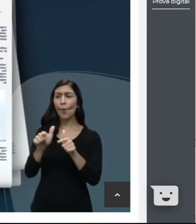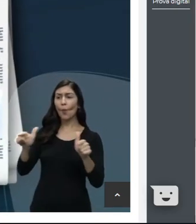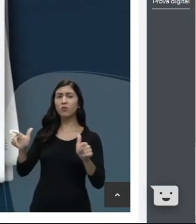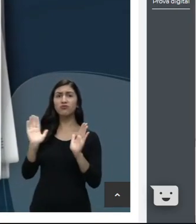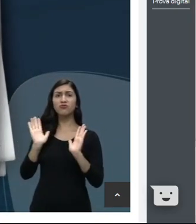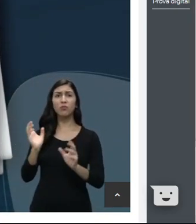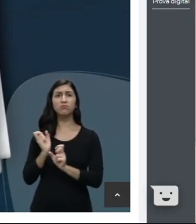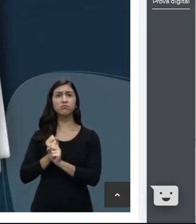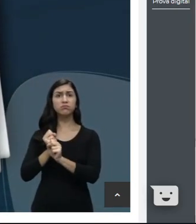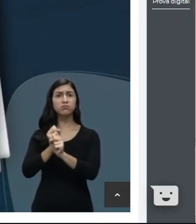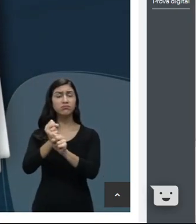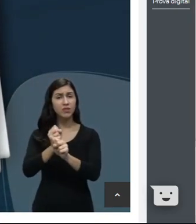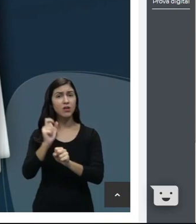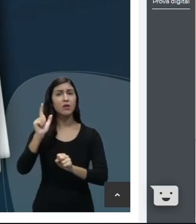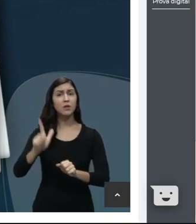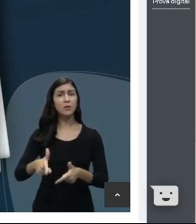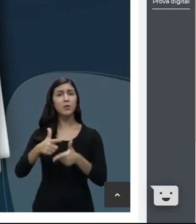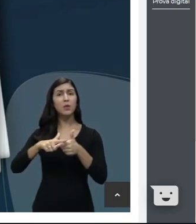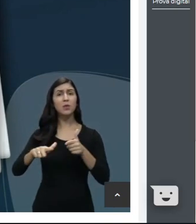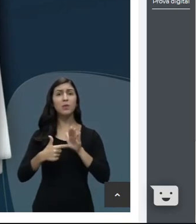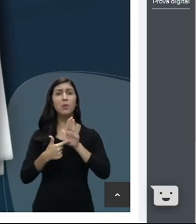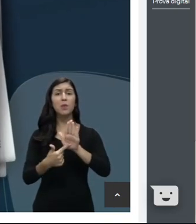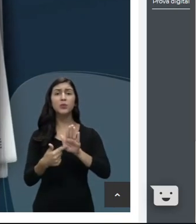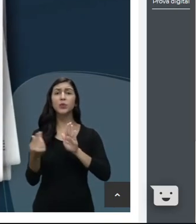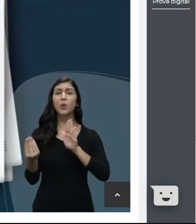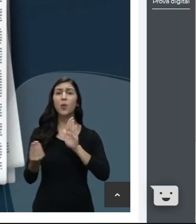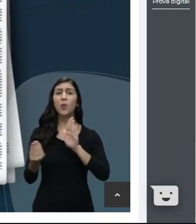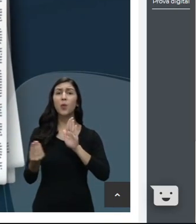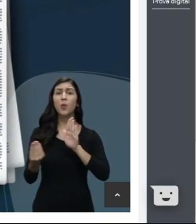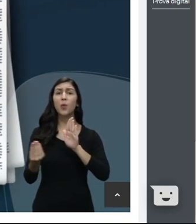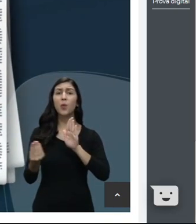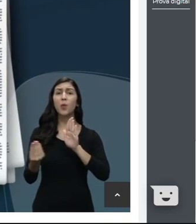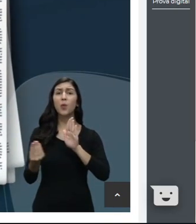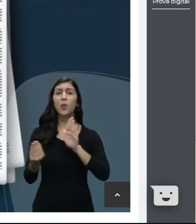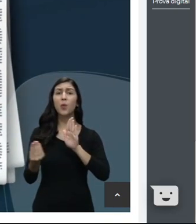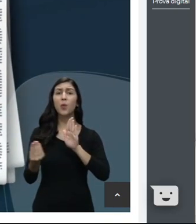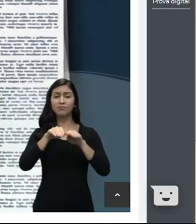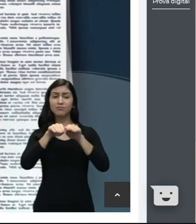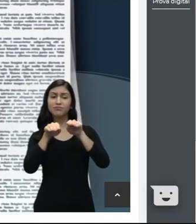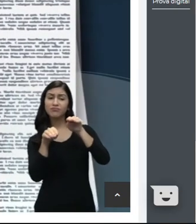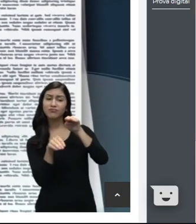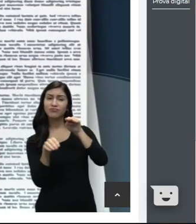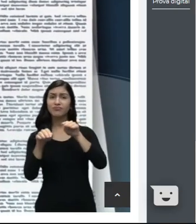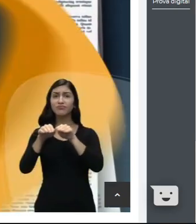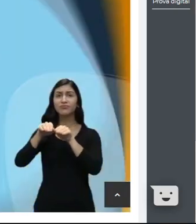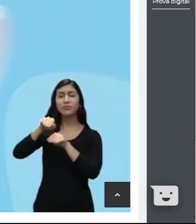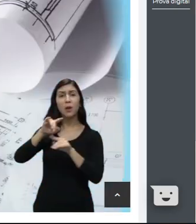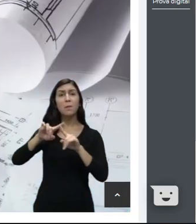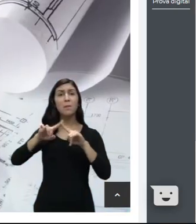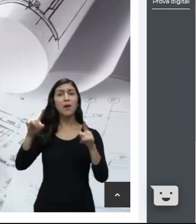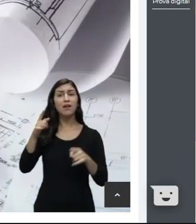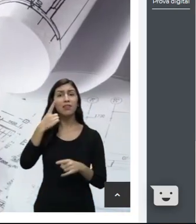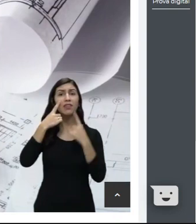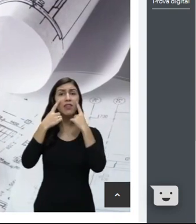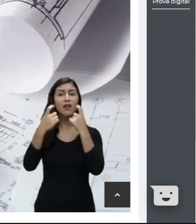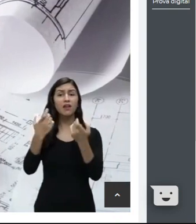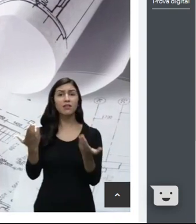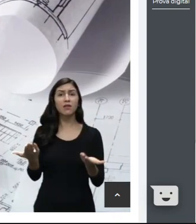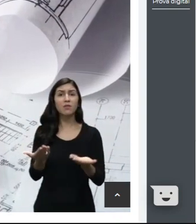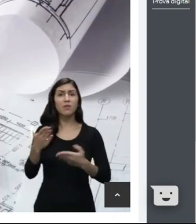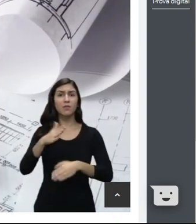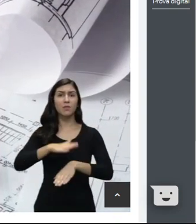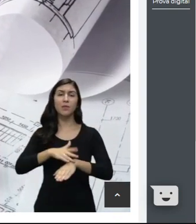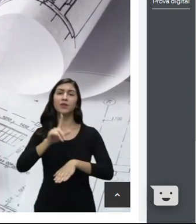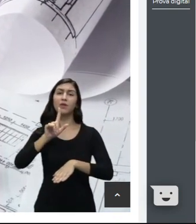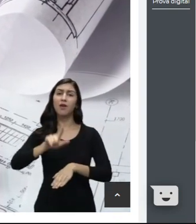tempo? Isso é um problema que mostra como vivemos numa estrutura desigual. Mas o que interessa pra gente nesse momento